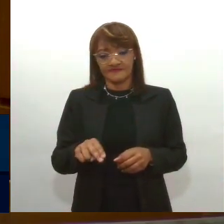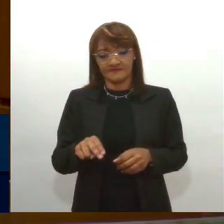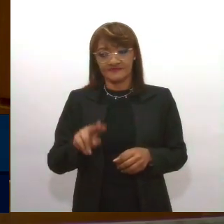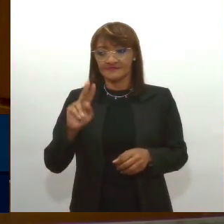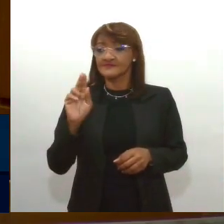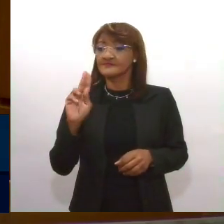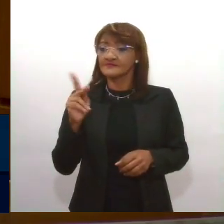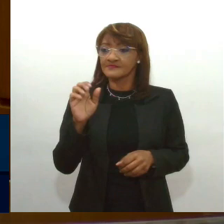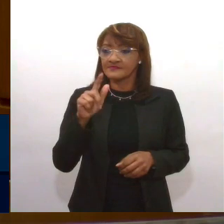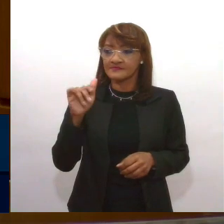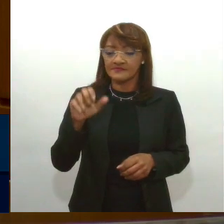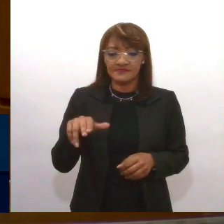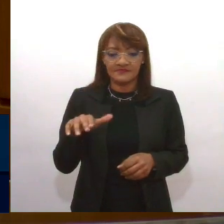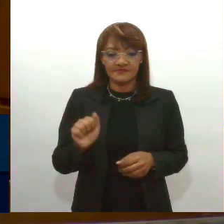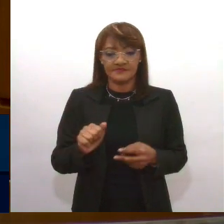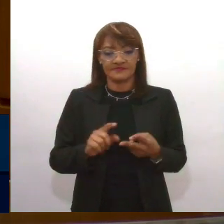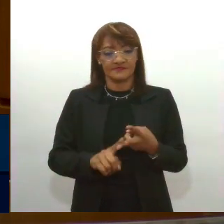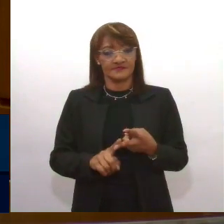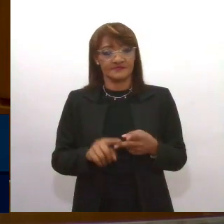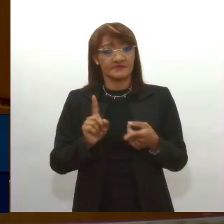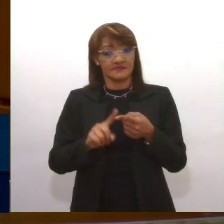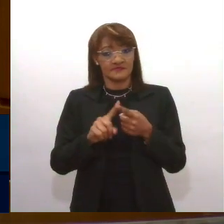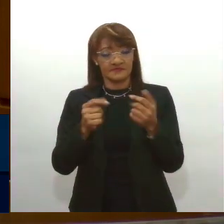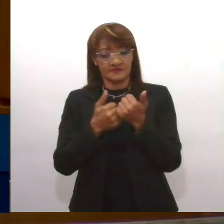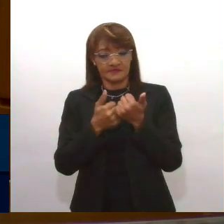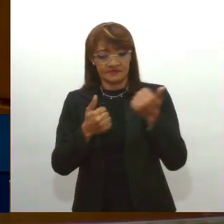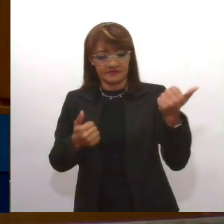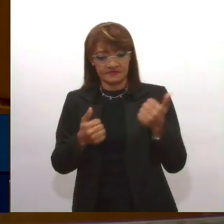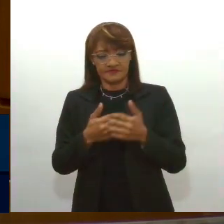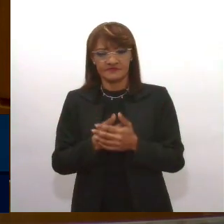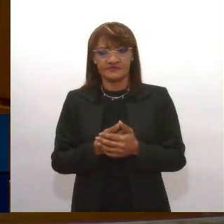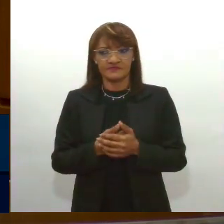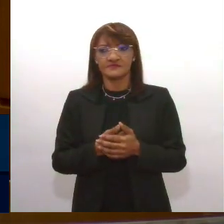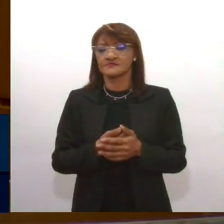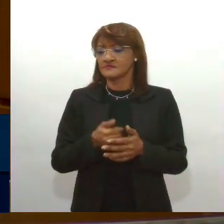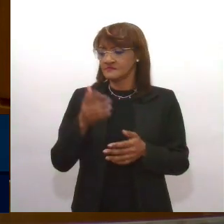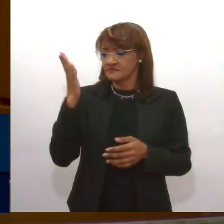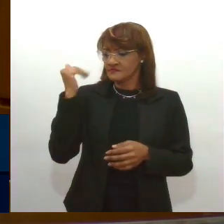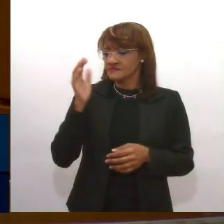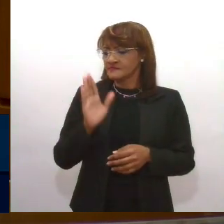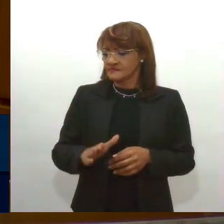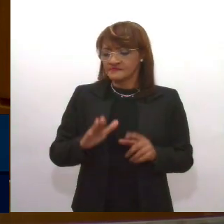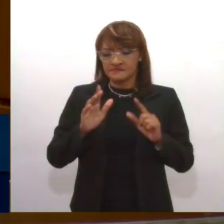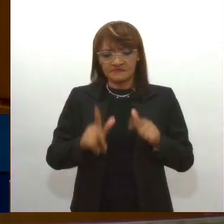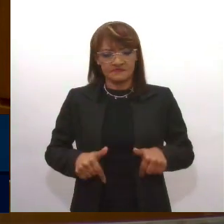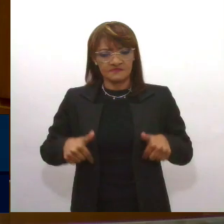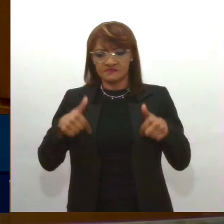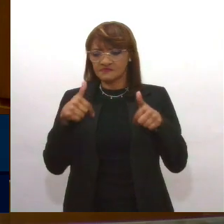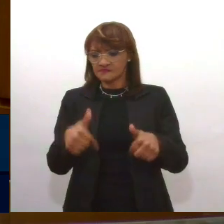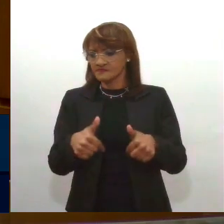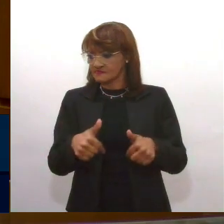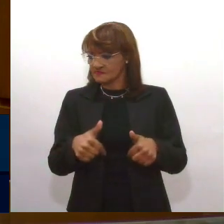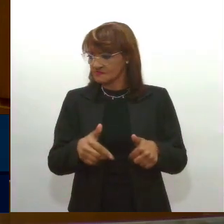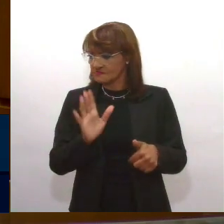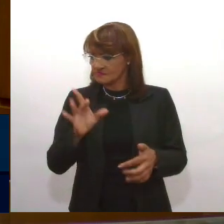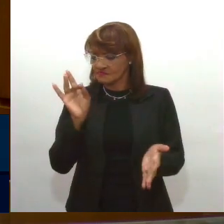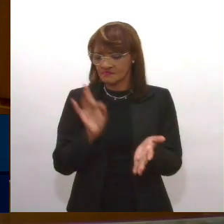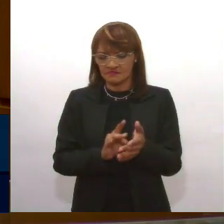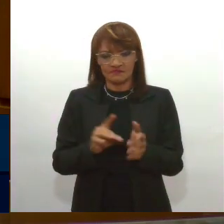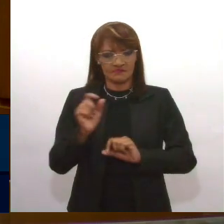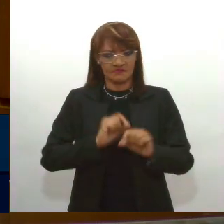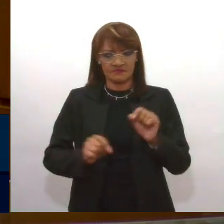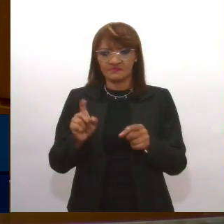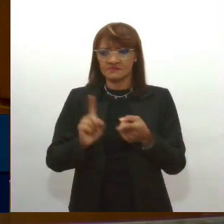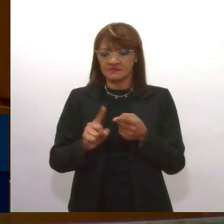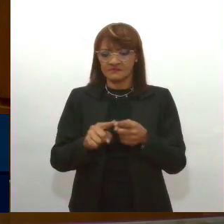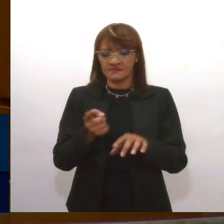sabemos o quanto a campanha foi árdua enfrentando perseguições dissiminação de fake News que tentaram confundir a